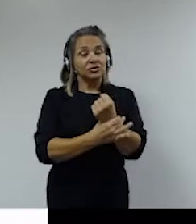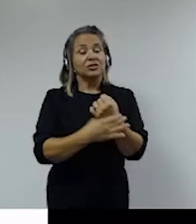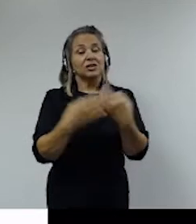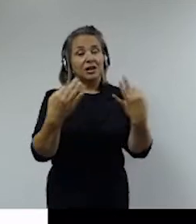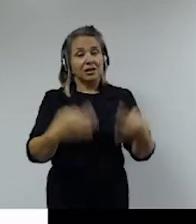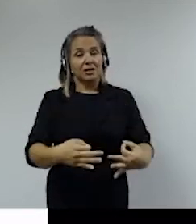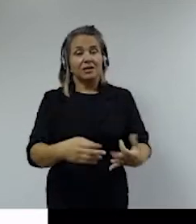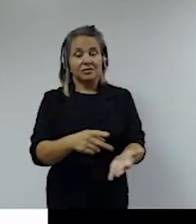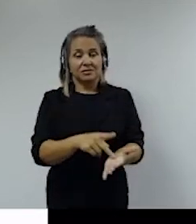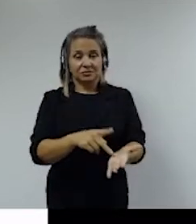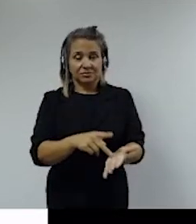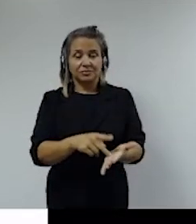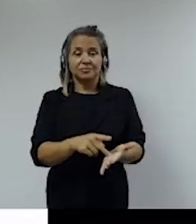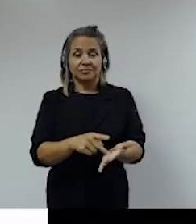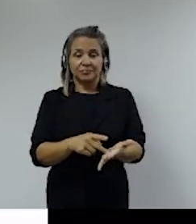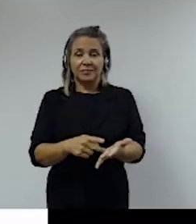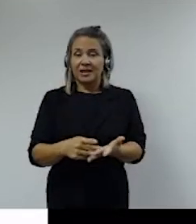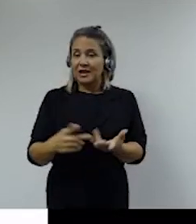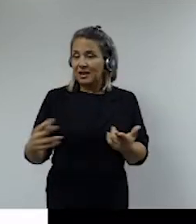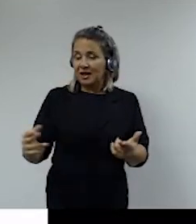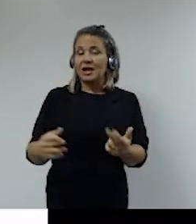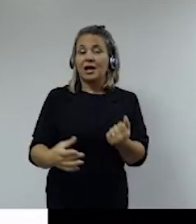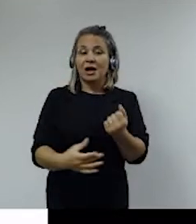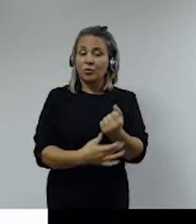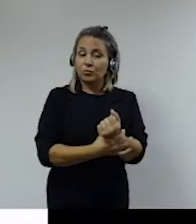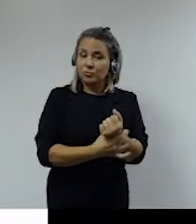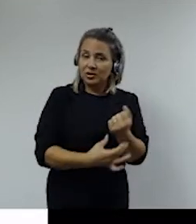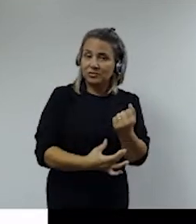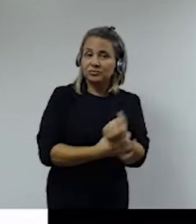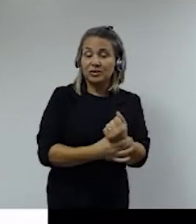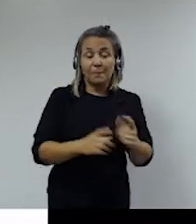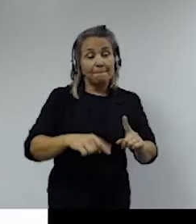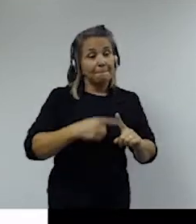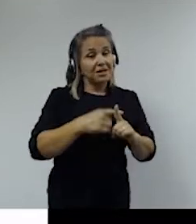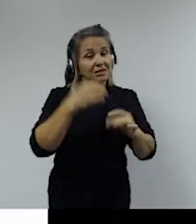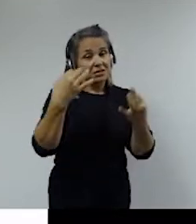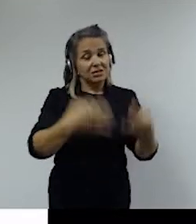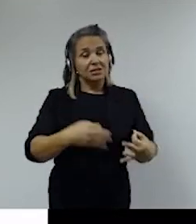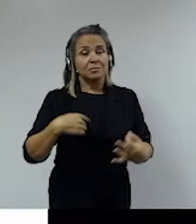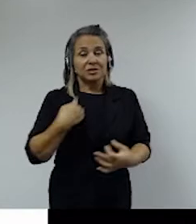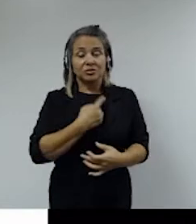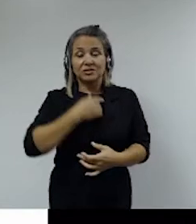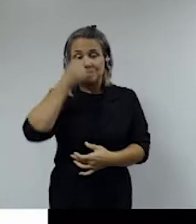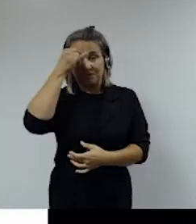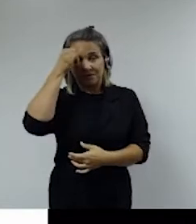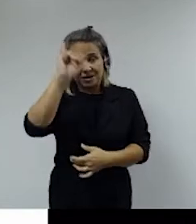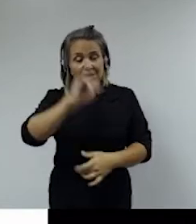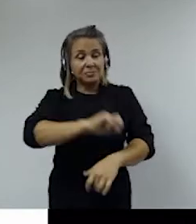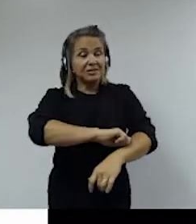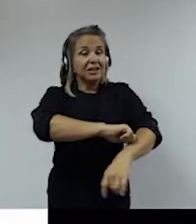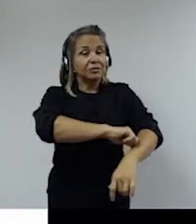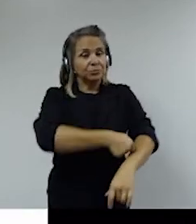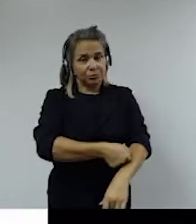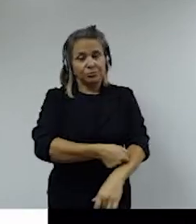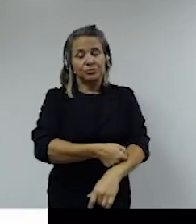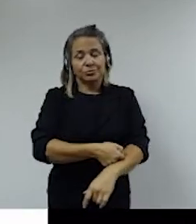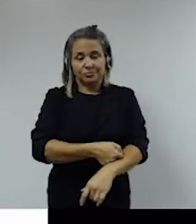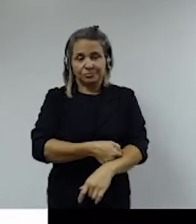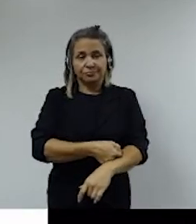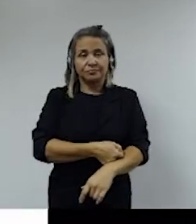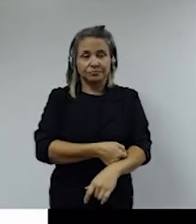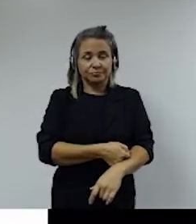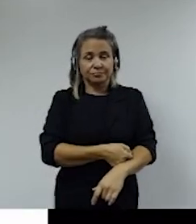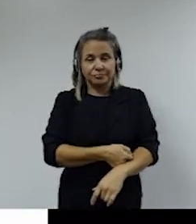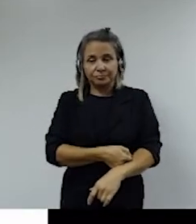essas medidas assecuratórias, são exatamente as medidas que são as mais eficientes para a gente poder coibir, né, esse Estado,